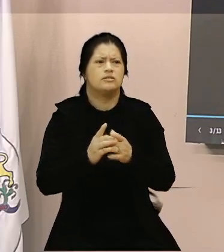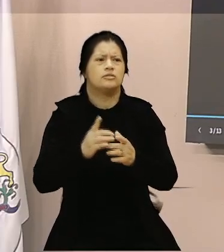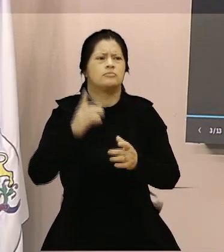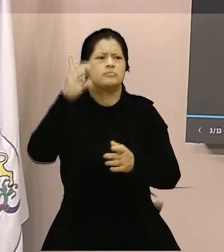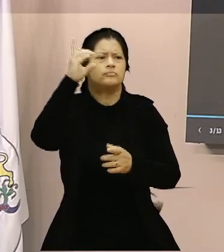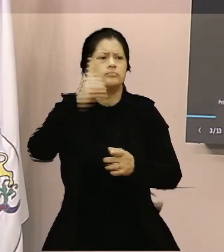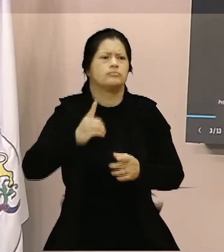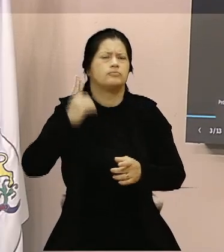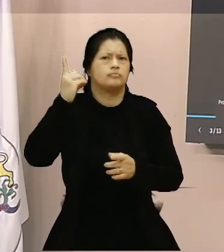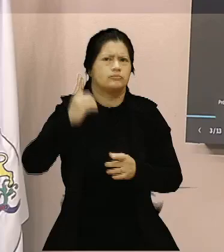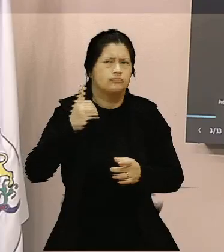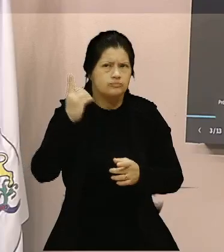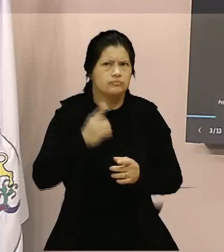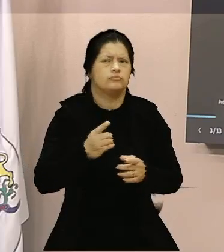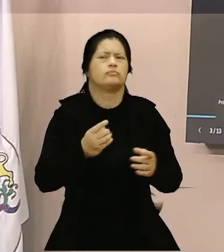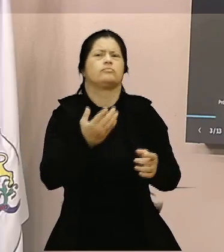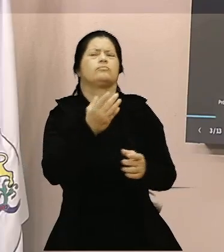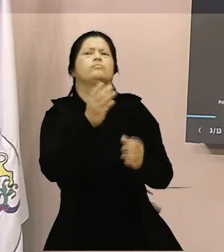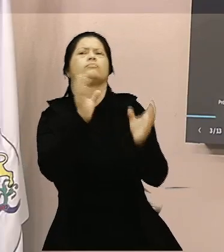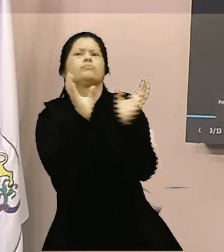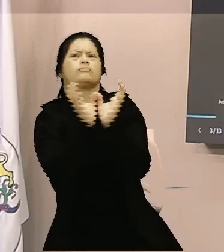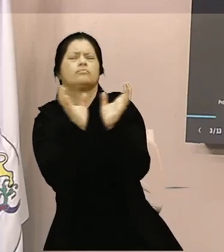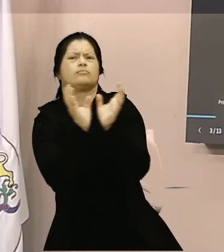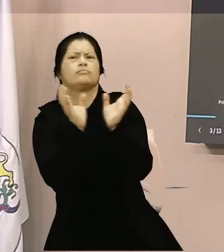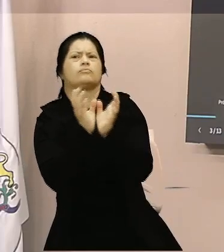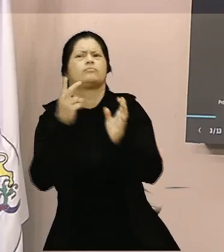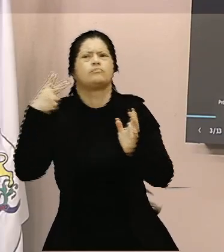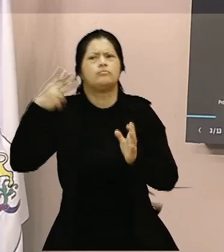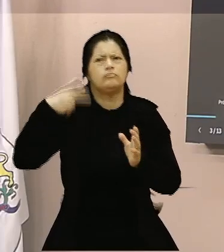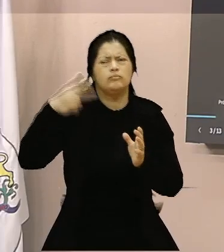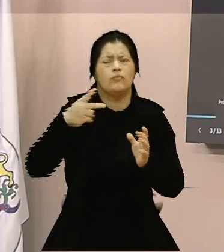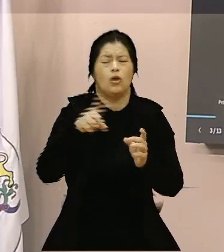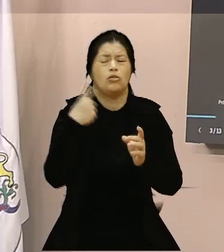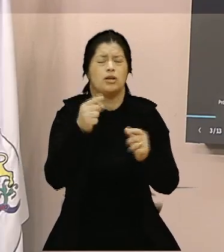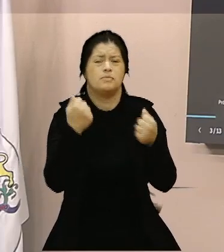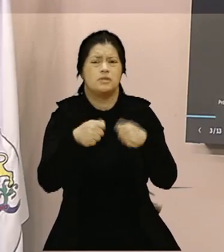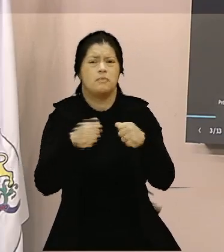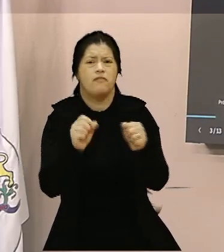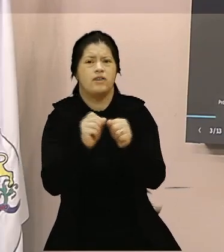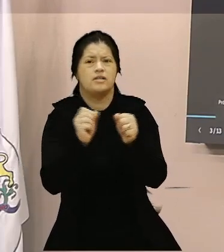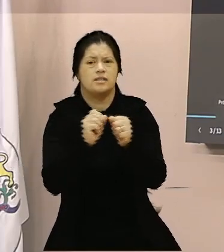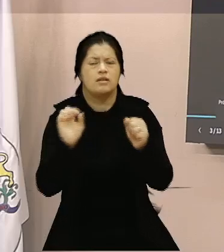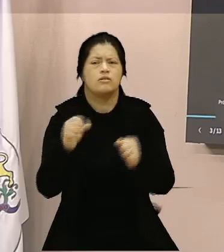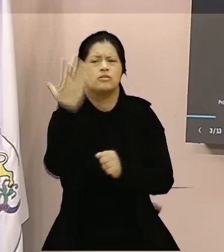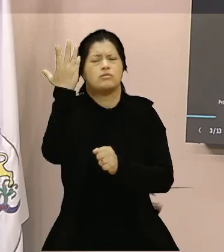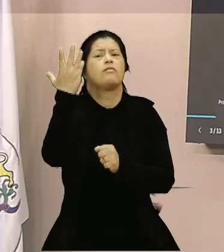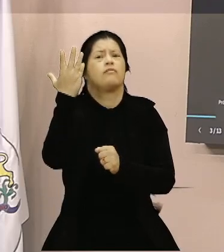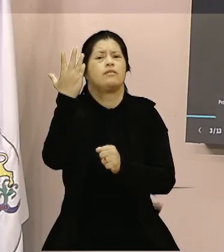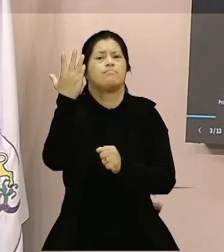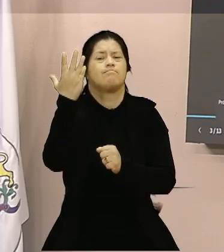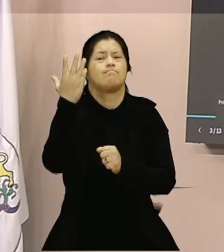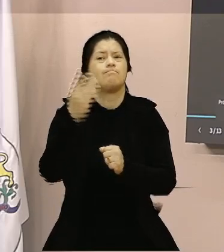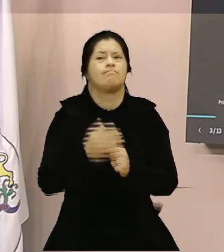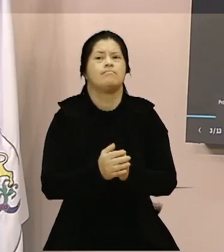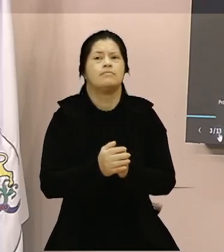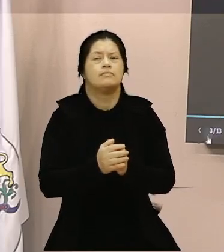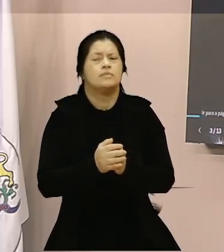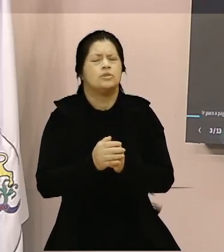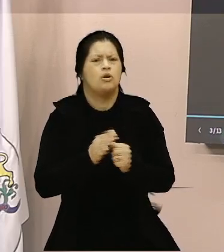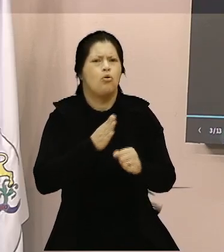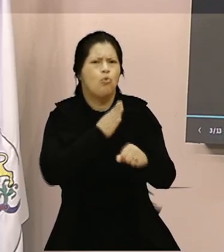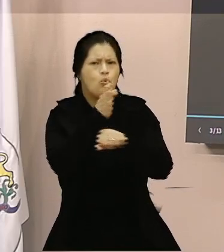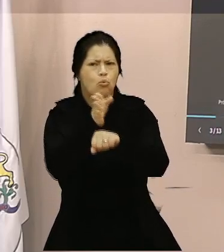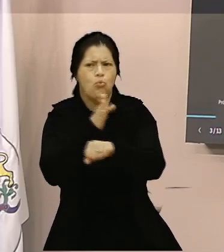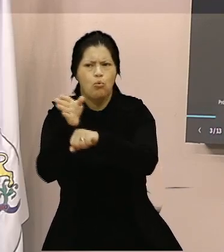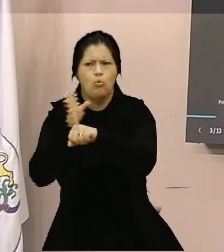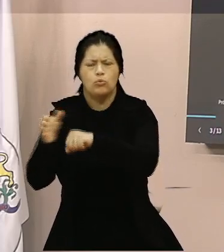também aos colegas vereadores, para que a gente possa, de fato, fazer alguma coisa que possa resolver essa situação dos acessos